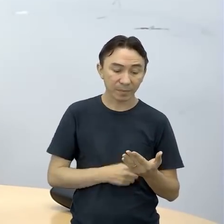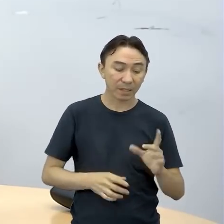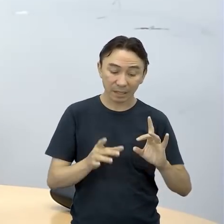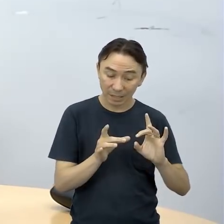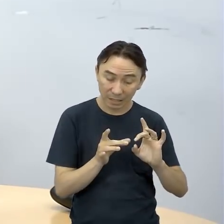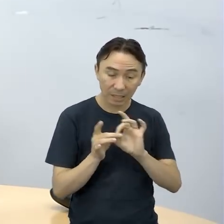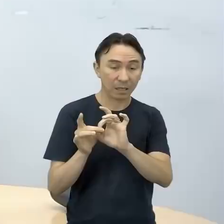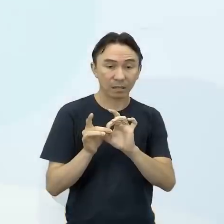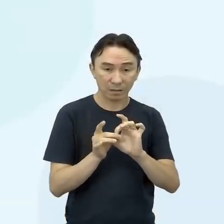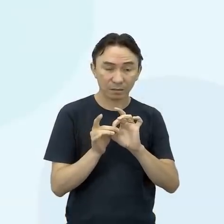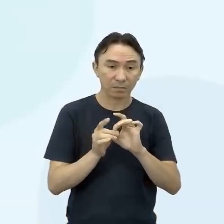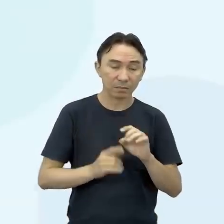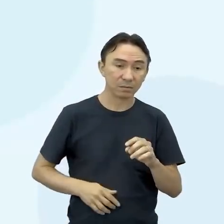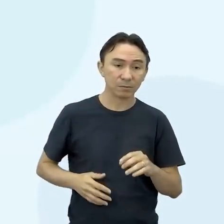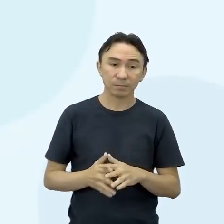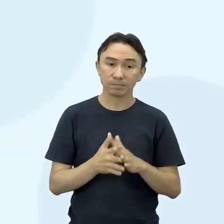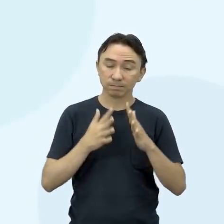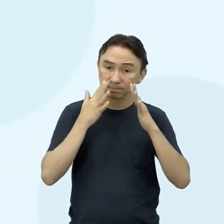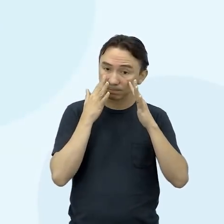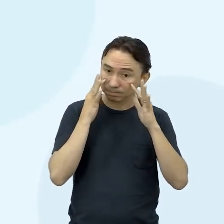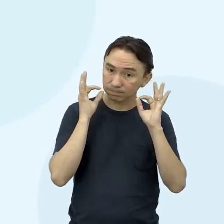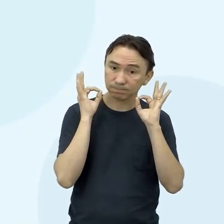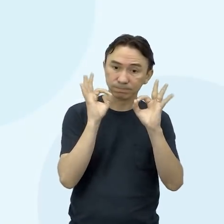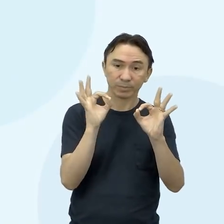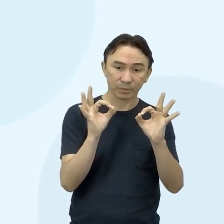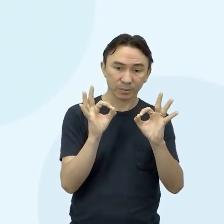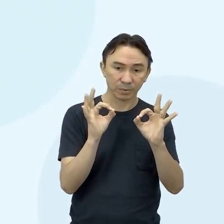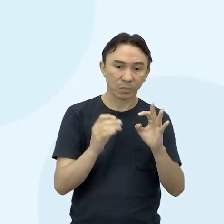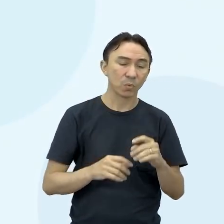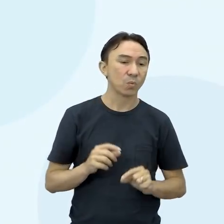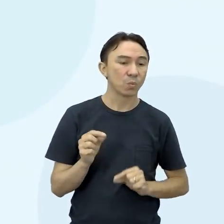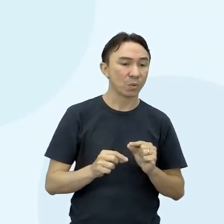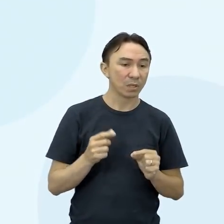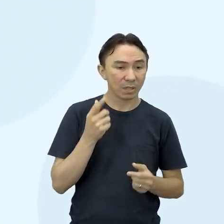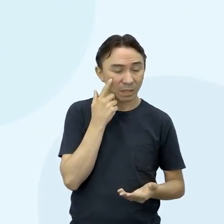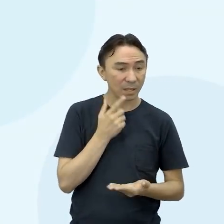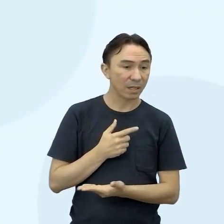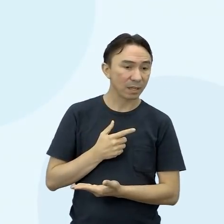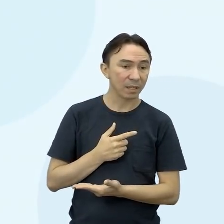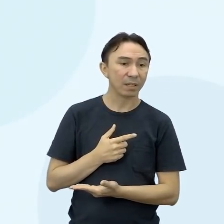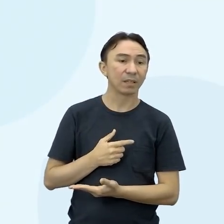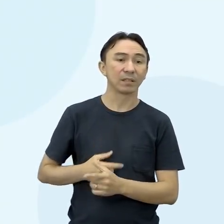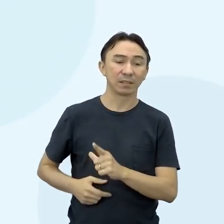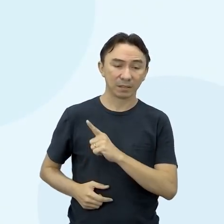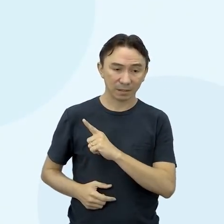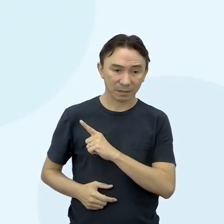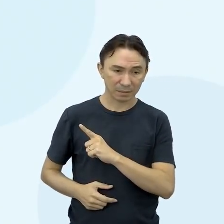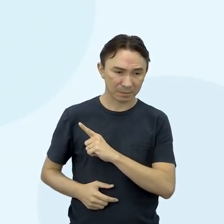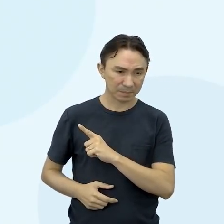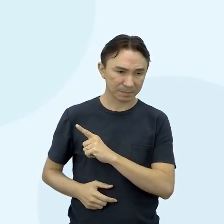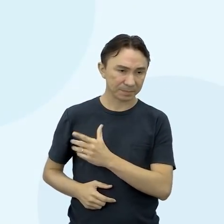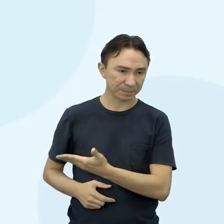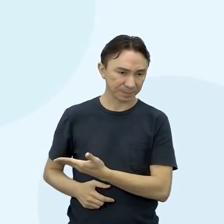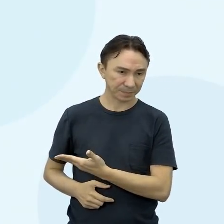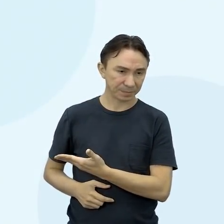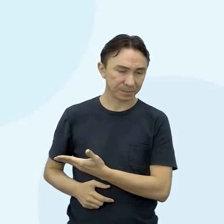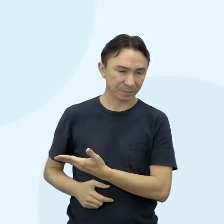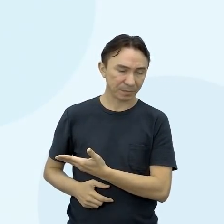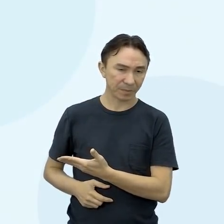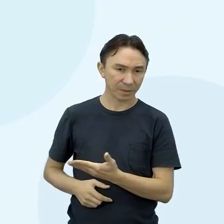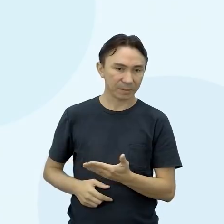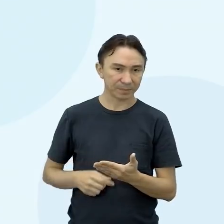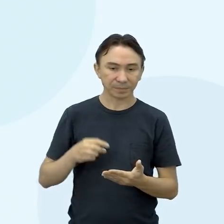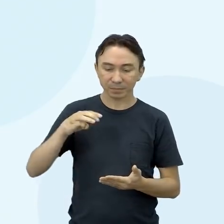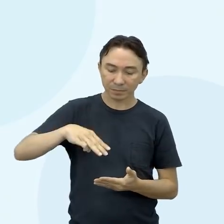integração, ele fala sobre a integração dos componentes curriculares. Vocês vão reparar ao longo do mapa